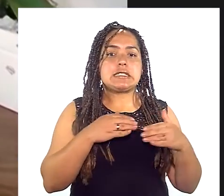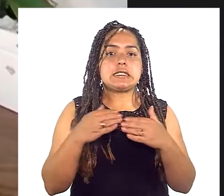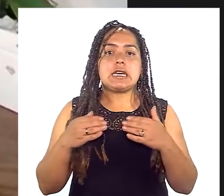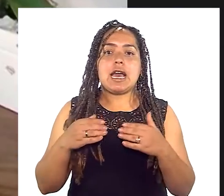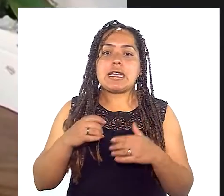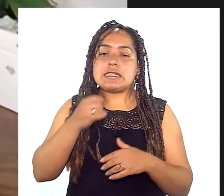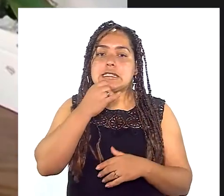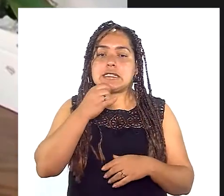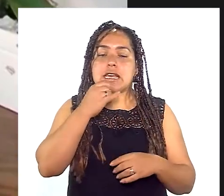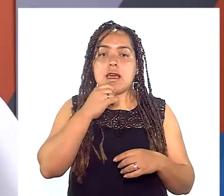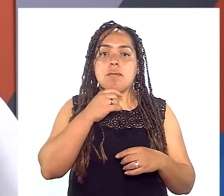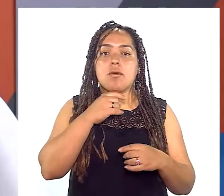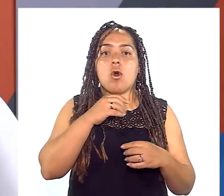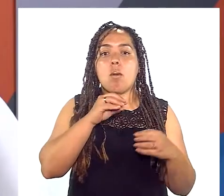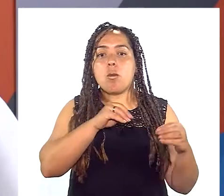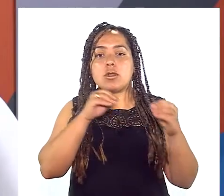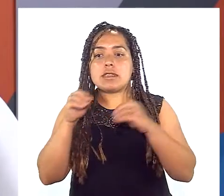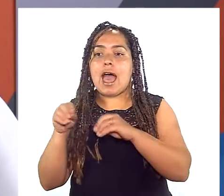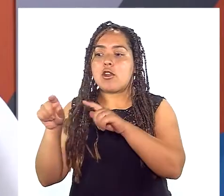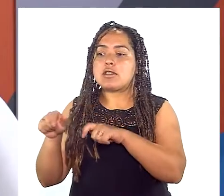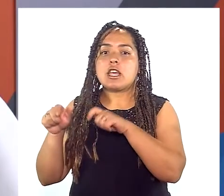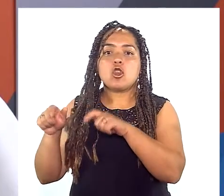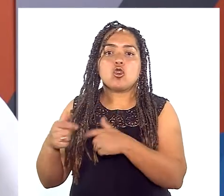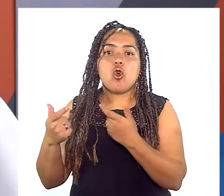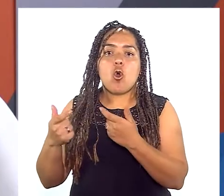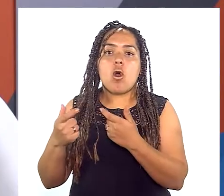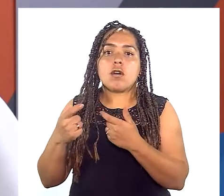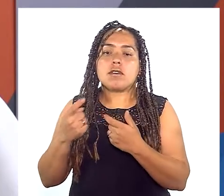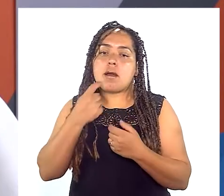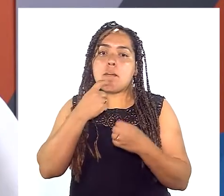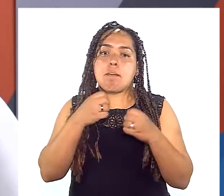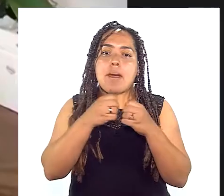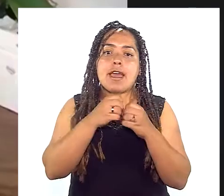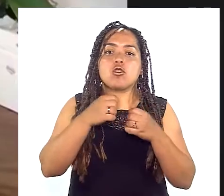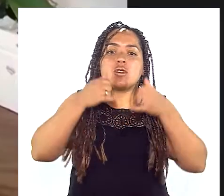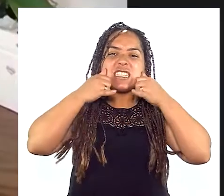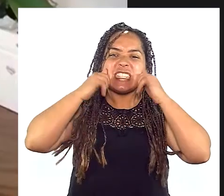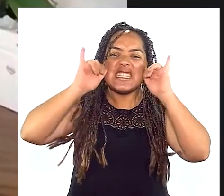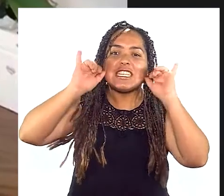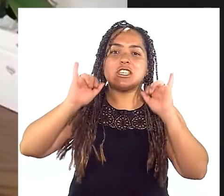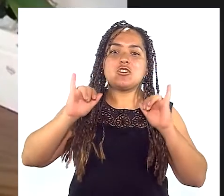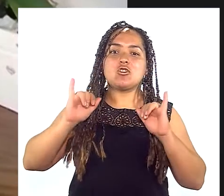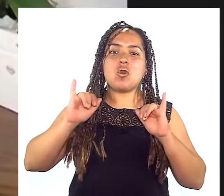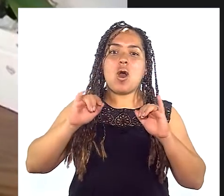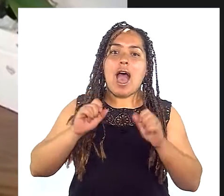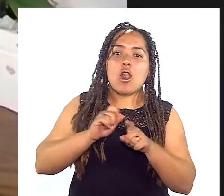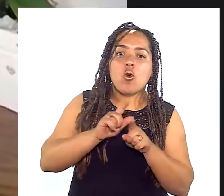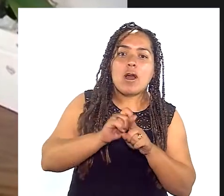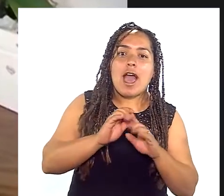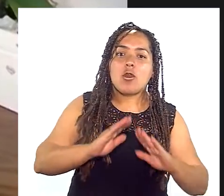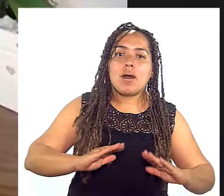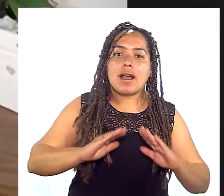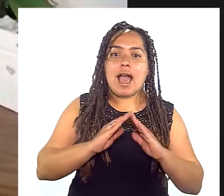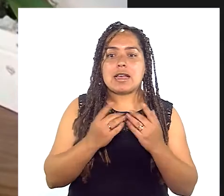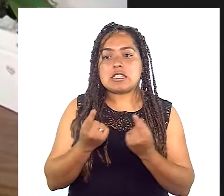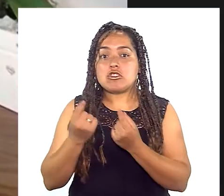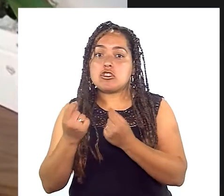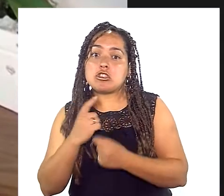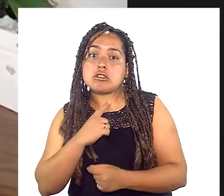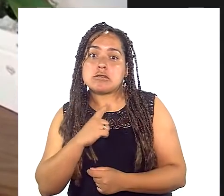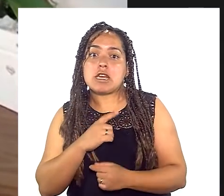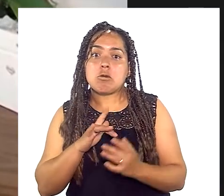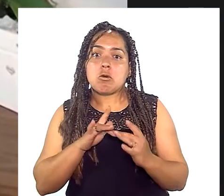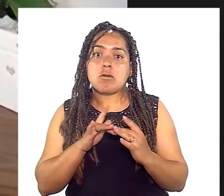a gente fala. Muitos foram para o interior, ou voltaram, ou foram para chácaras, ou alugaram algumas casas, foram para o litoral, quem